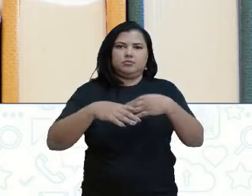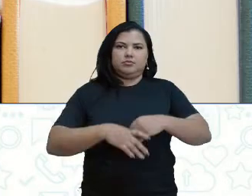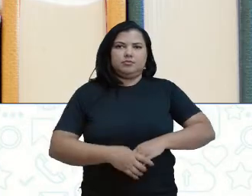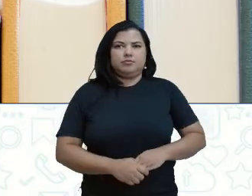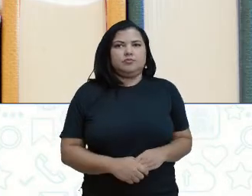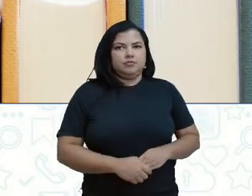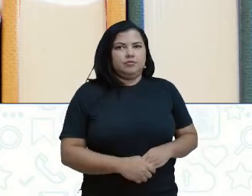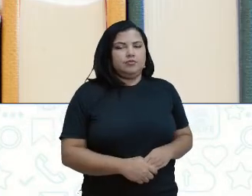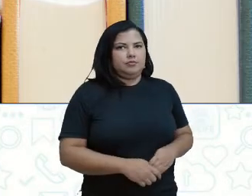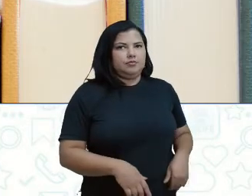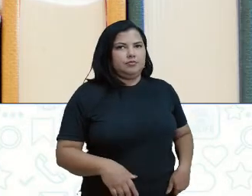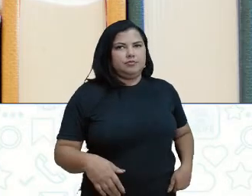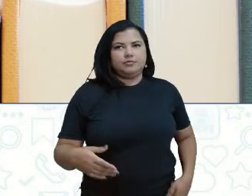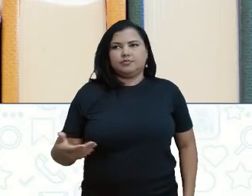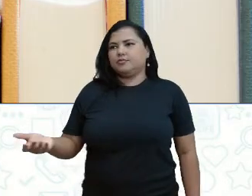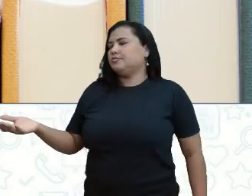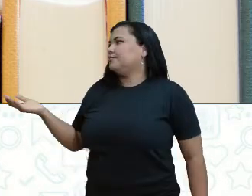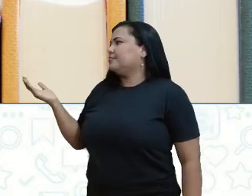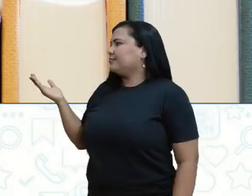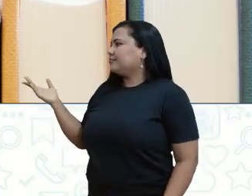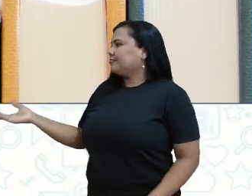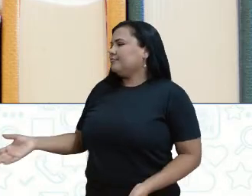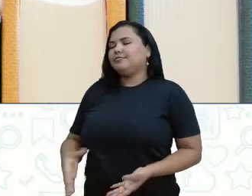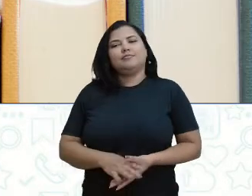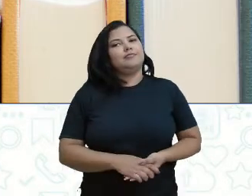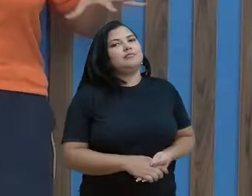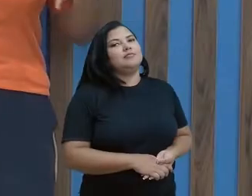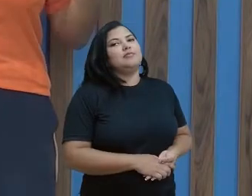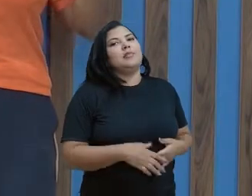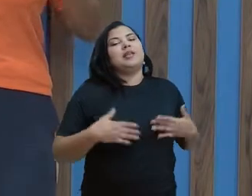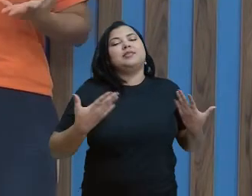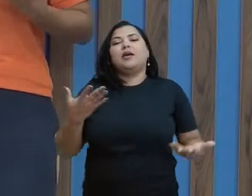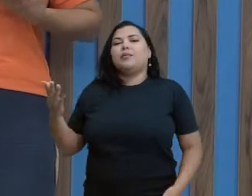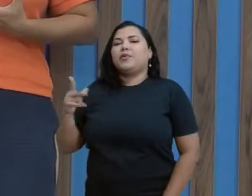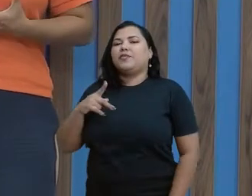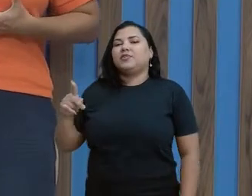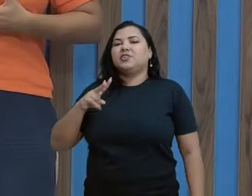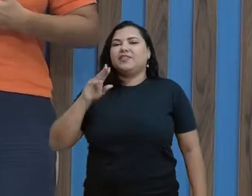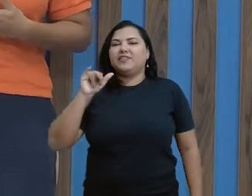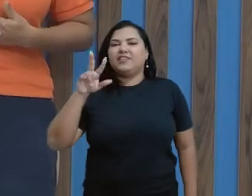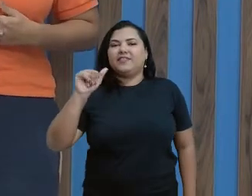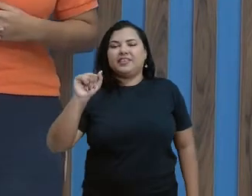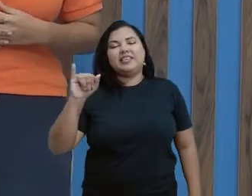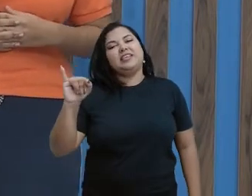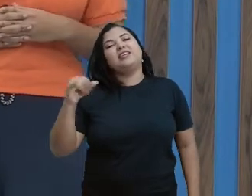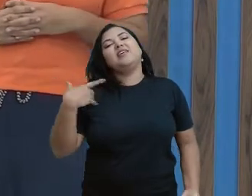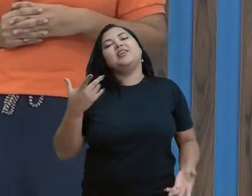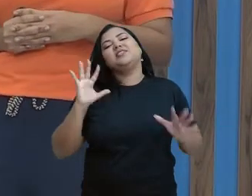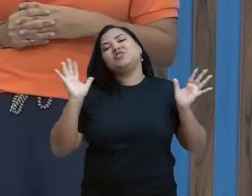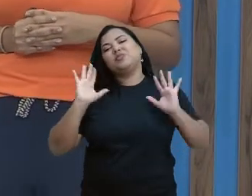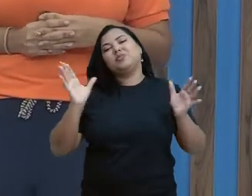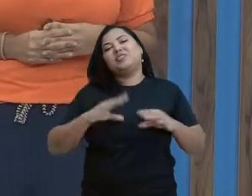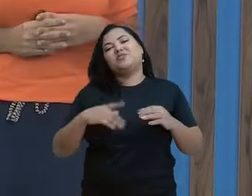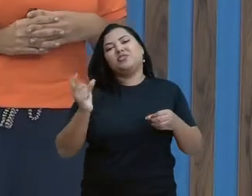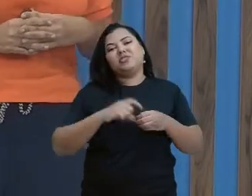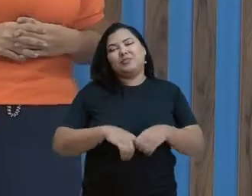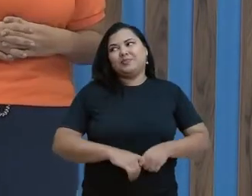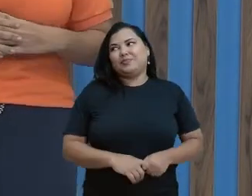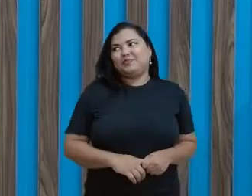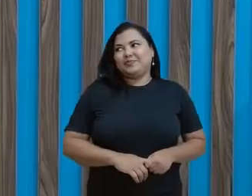tá? E aí, vou passar aqui para a professora Vivi se despedir de vocês e a gente já volta.